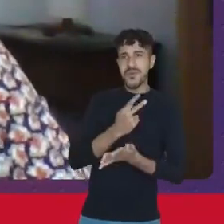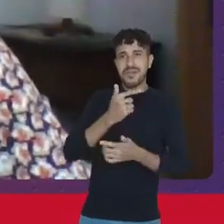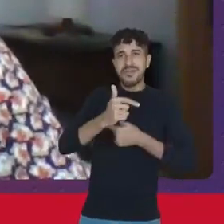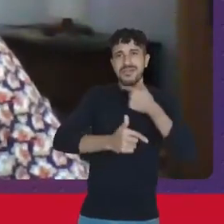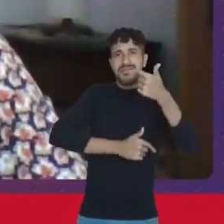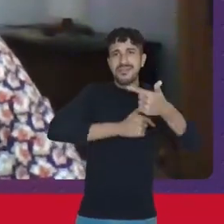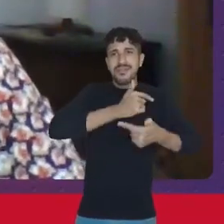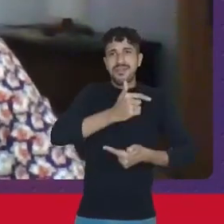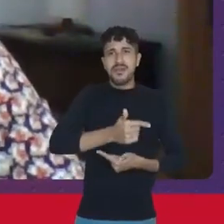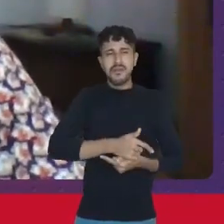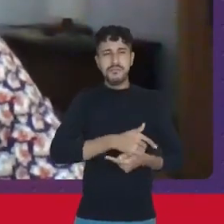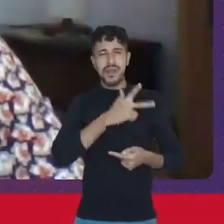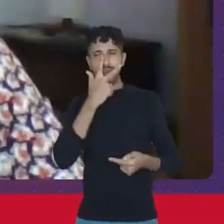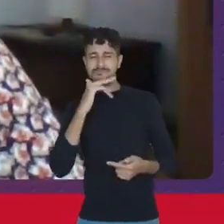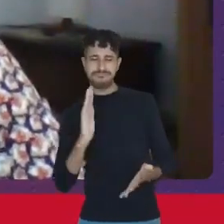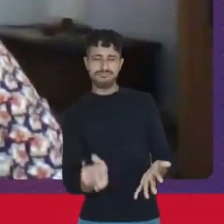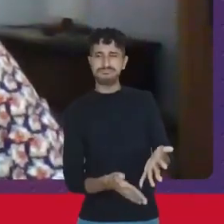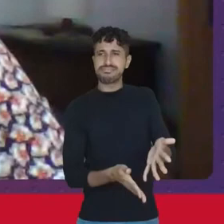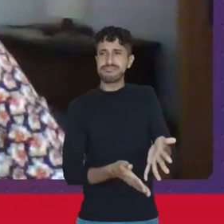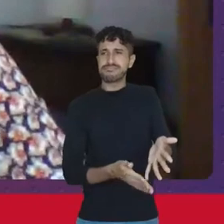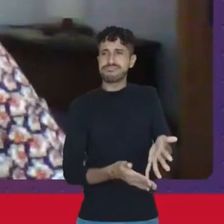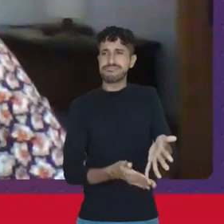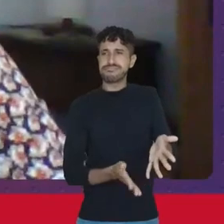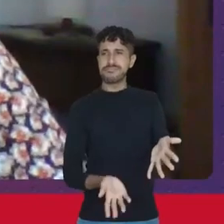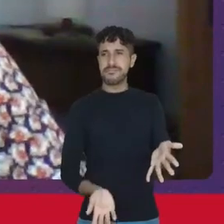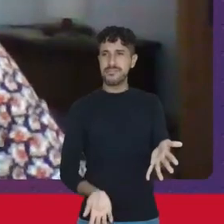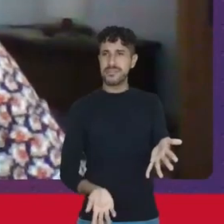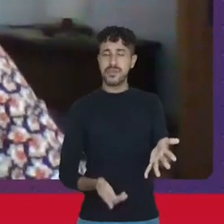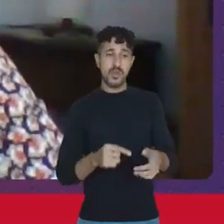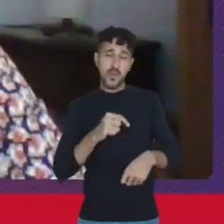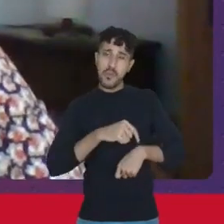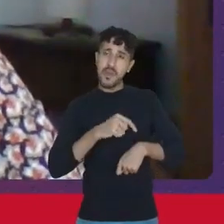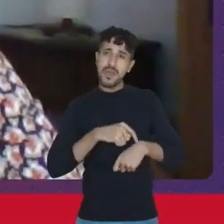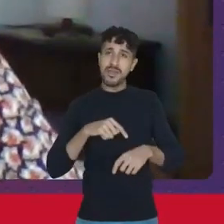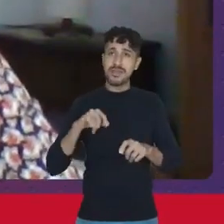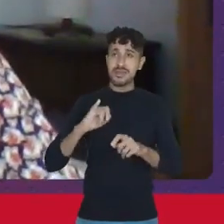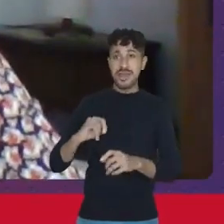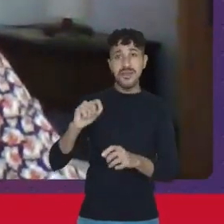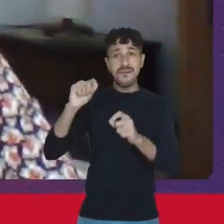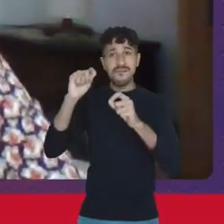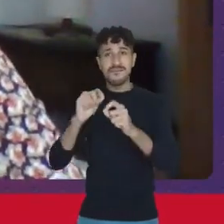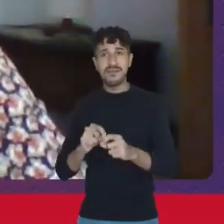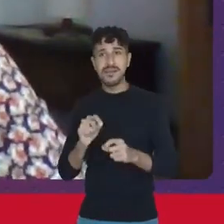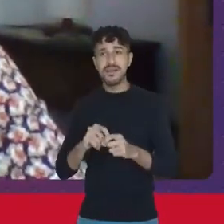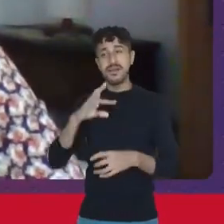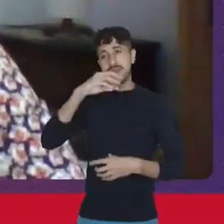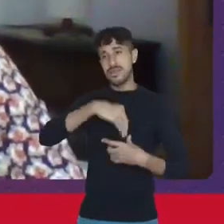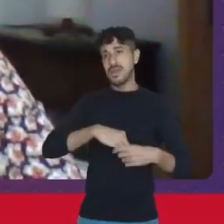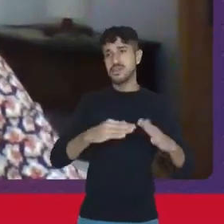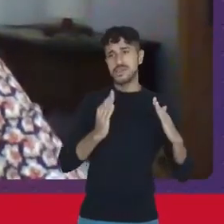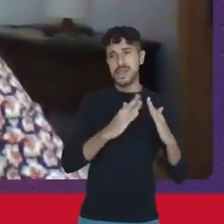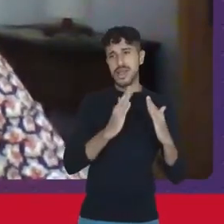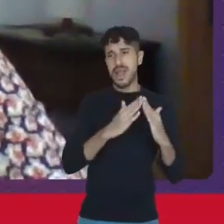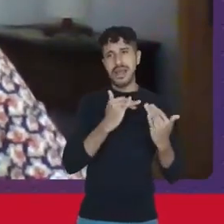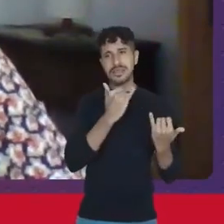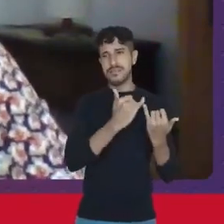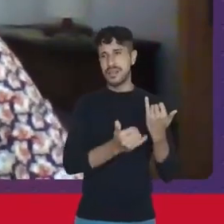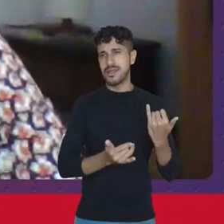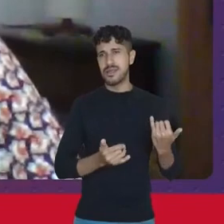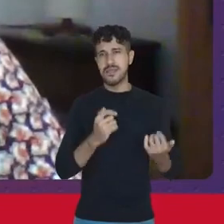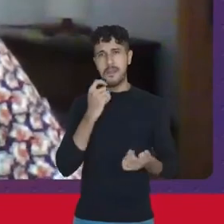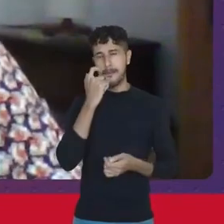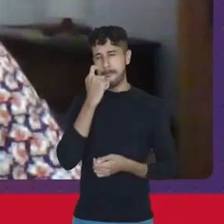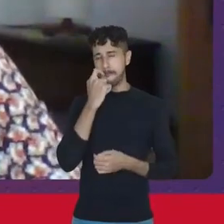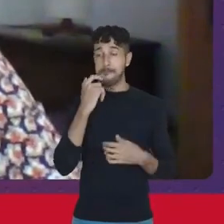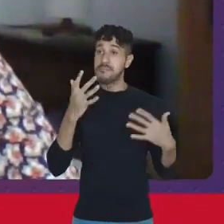trabalho ele é invisibilizado quando ele se realiza no âmbito doméstico e da casa. Né?